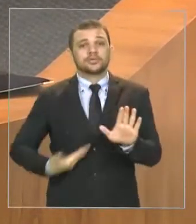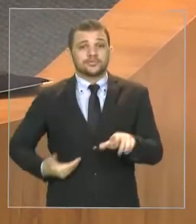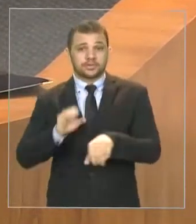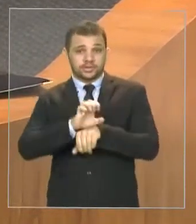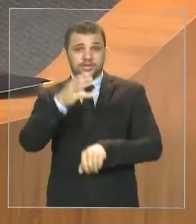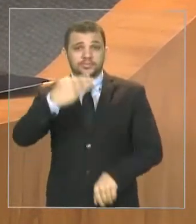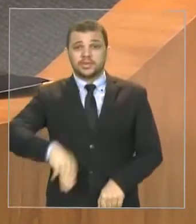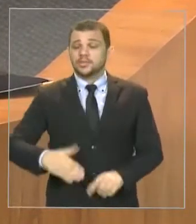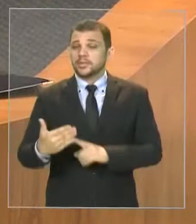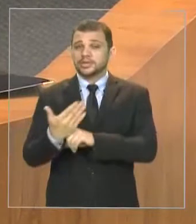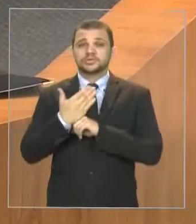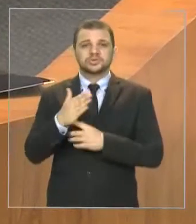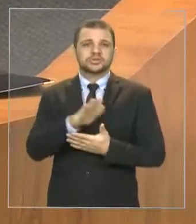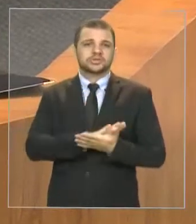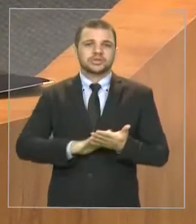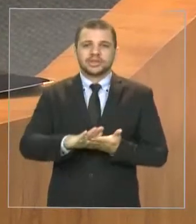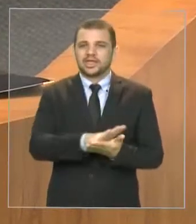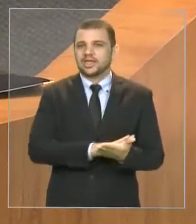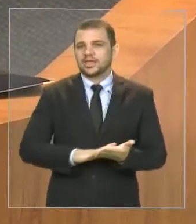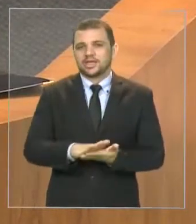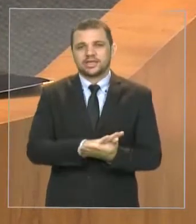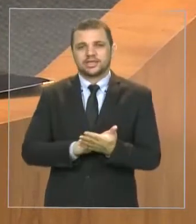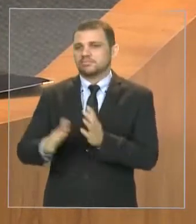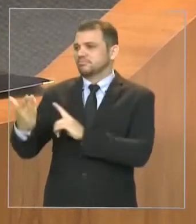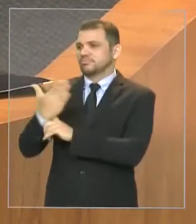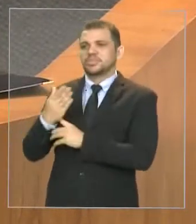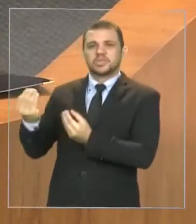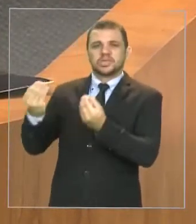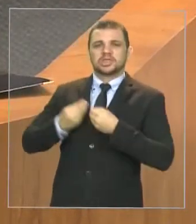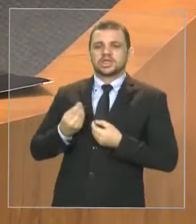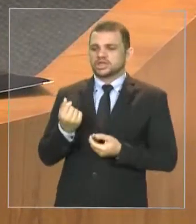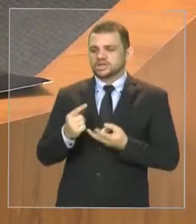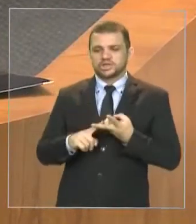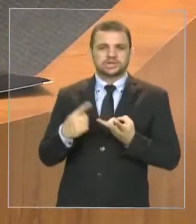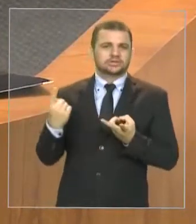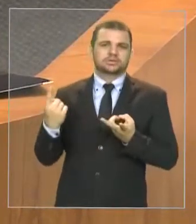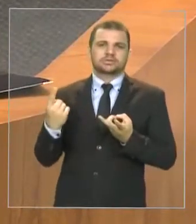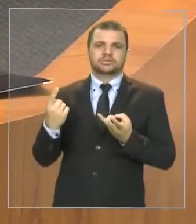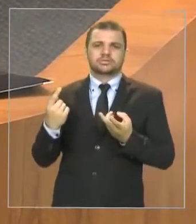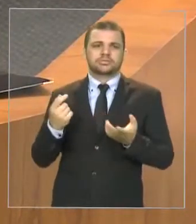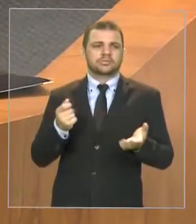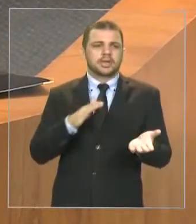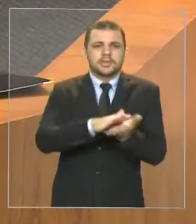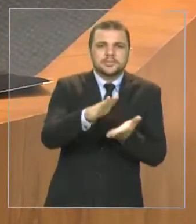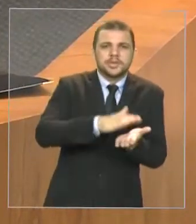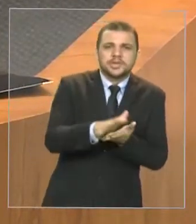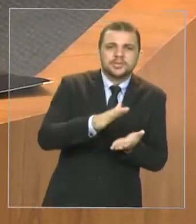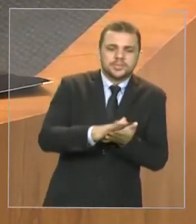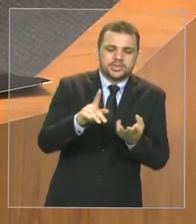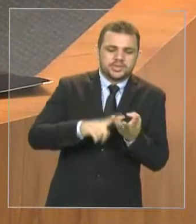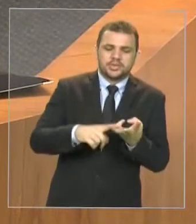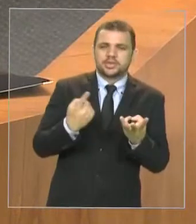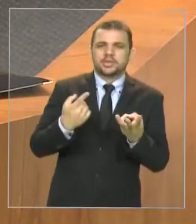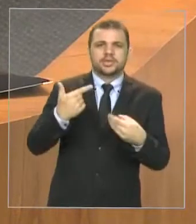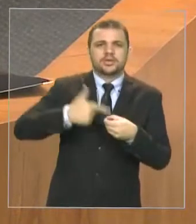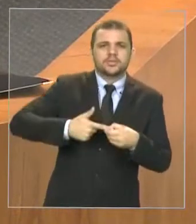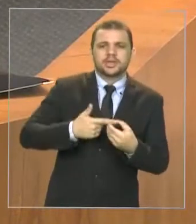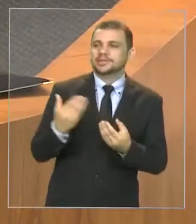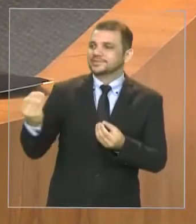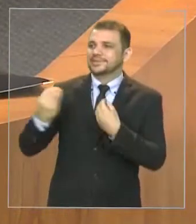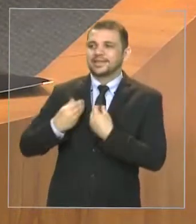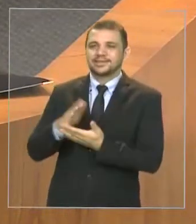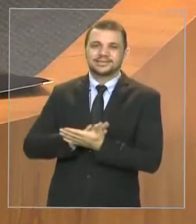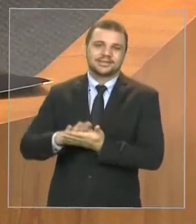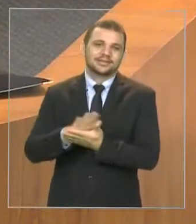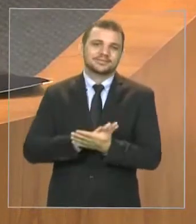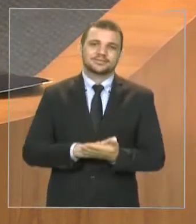durante a campanha, nem um santinho, nem combustível. O governador Flávio Dino não pediu voto para mim. Eu pedi